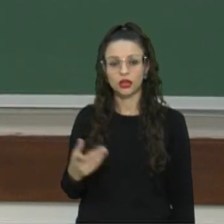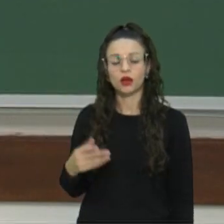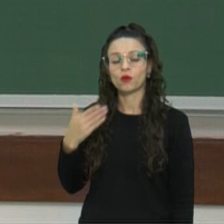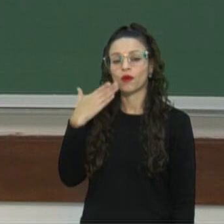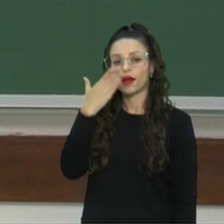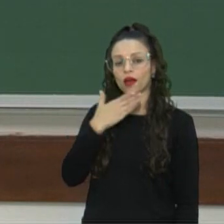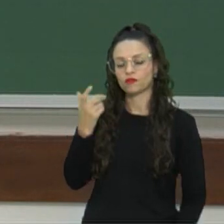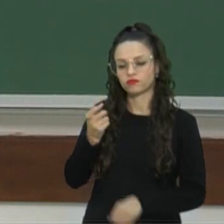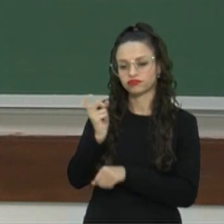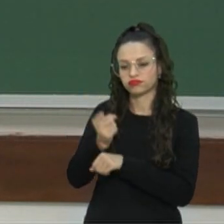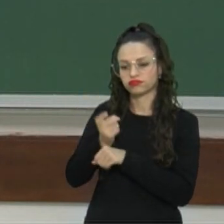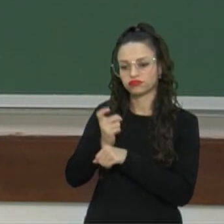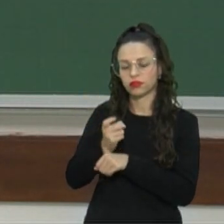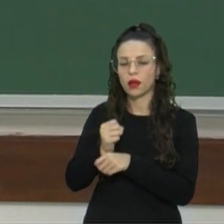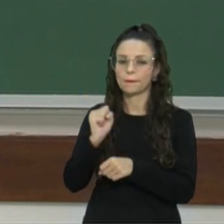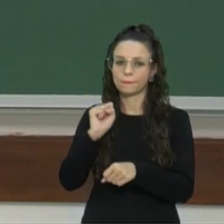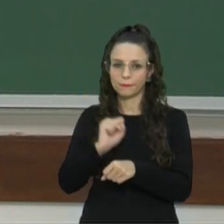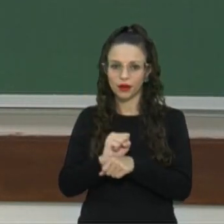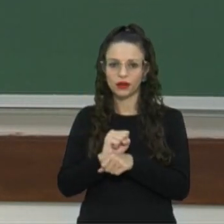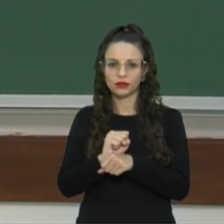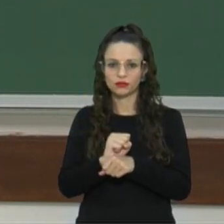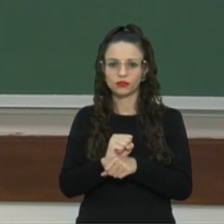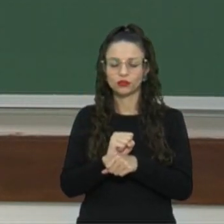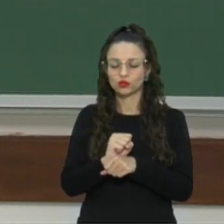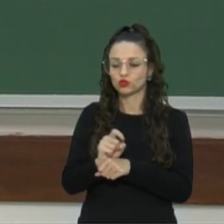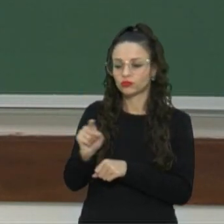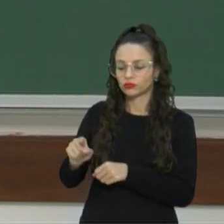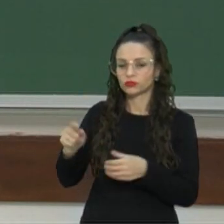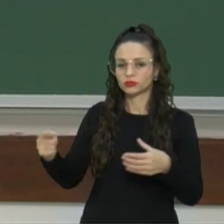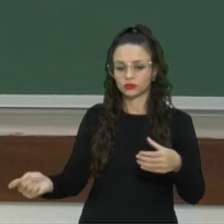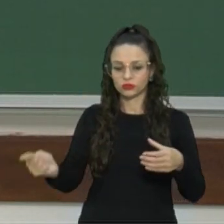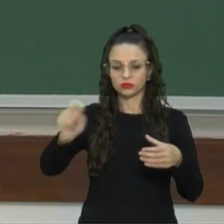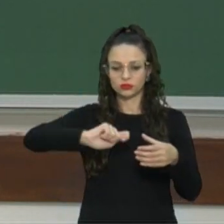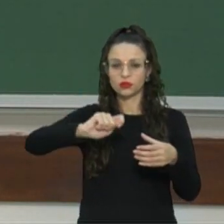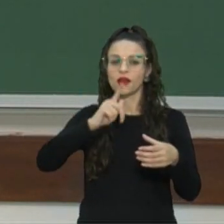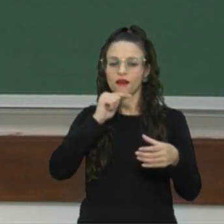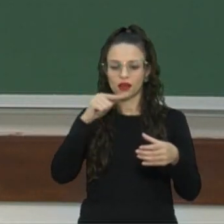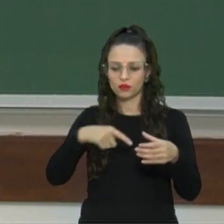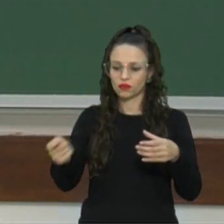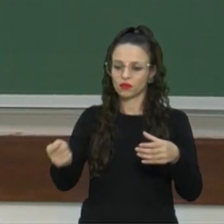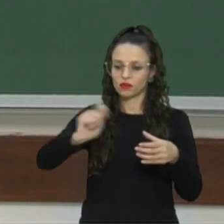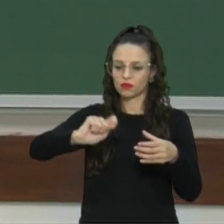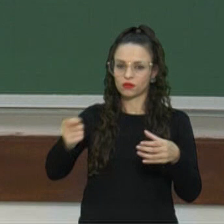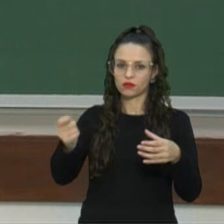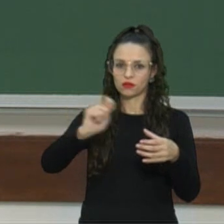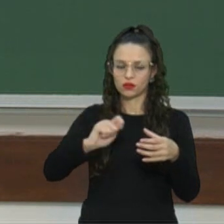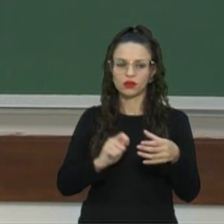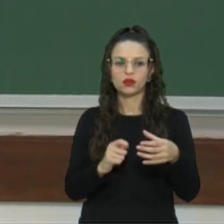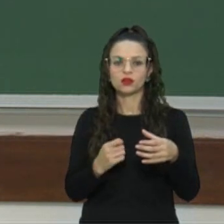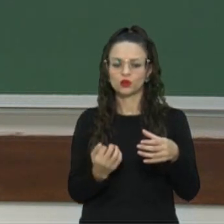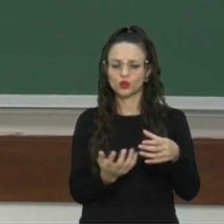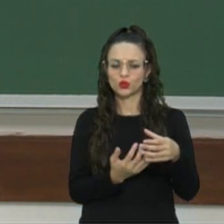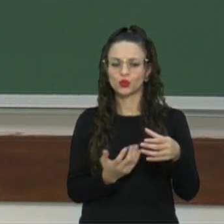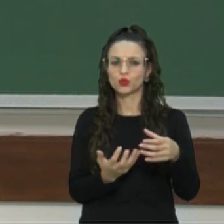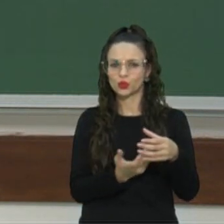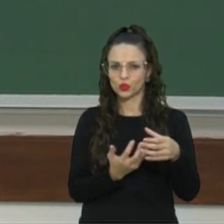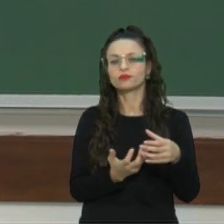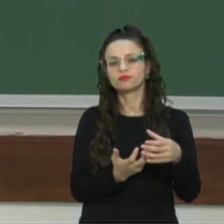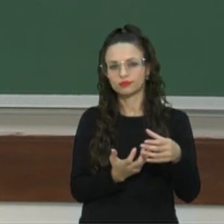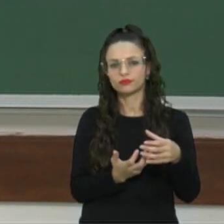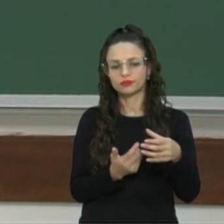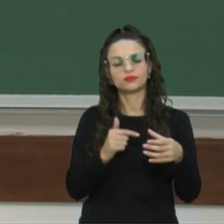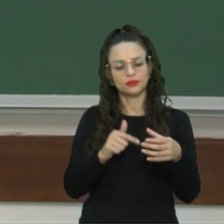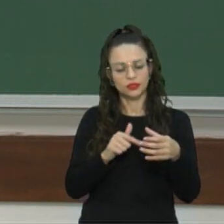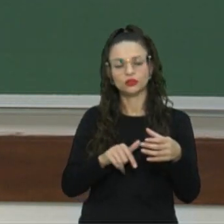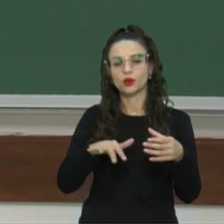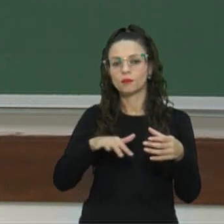vai estar paradinho lá dentro do açucareiro. Quando você coloca no copo com água, você está dando espaço para que ele se movimente ali. Então,